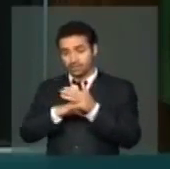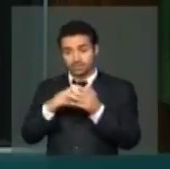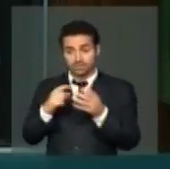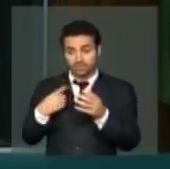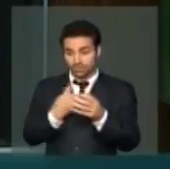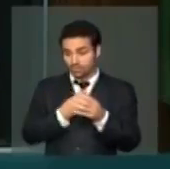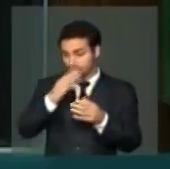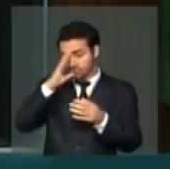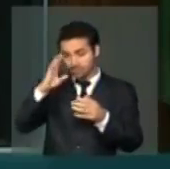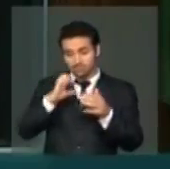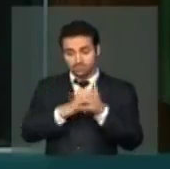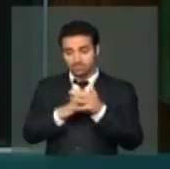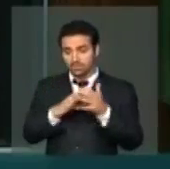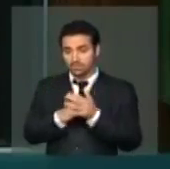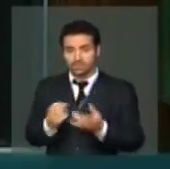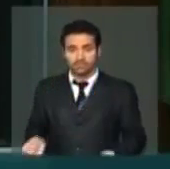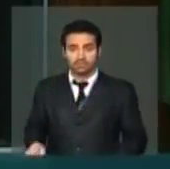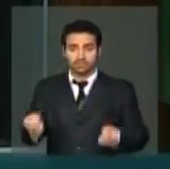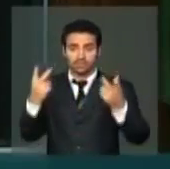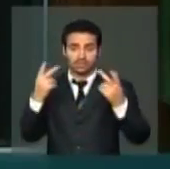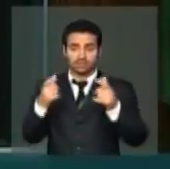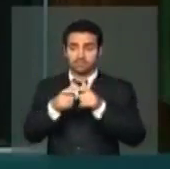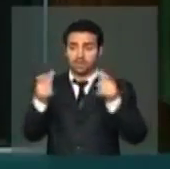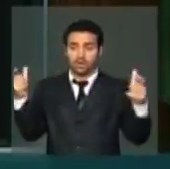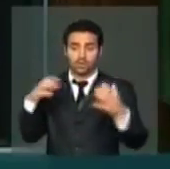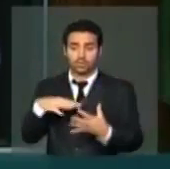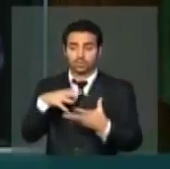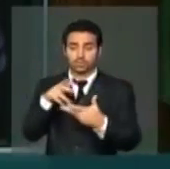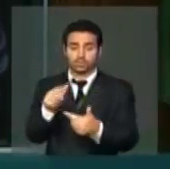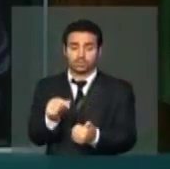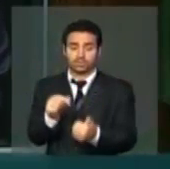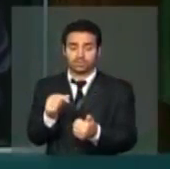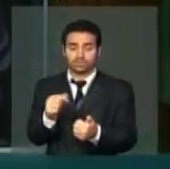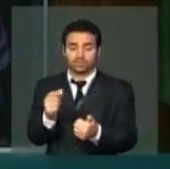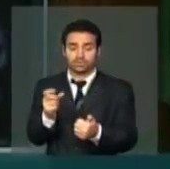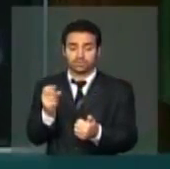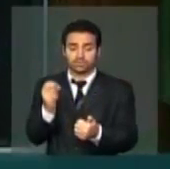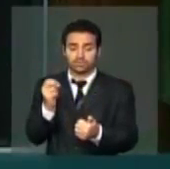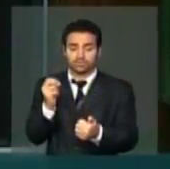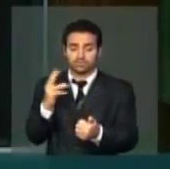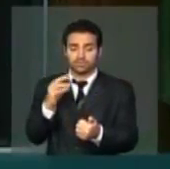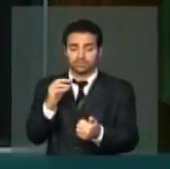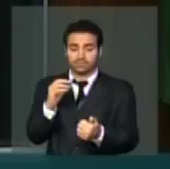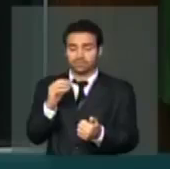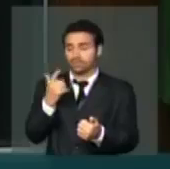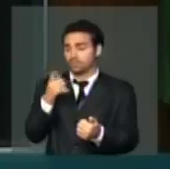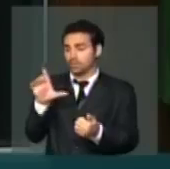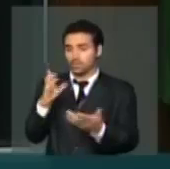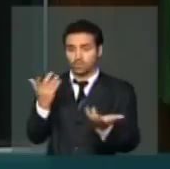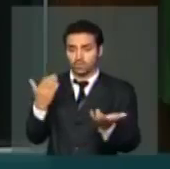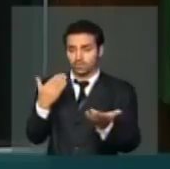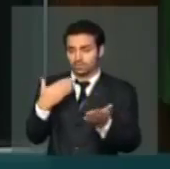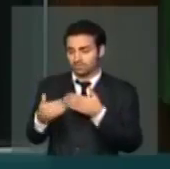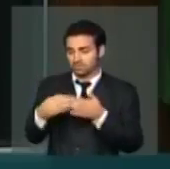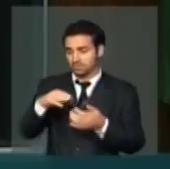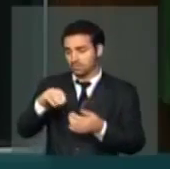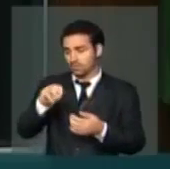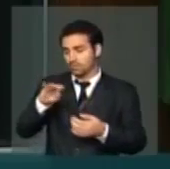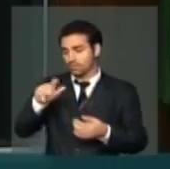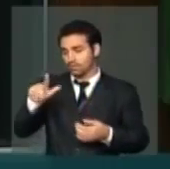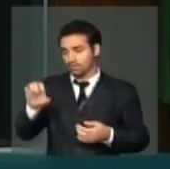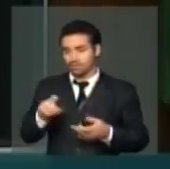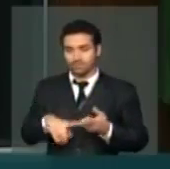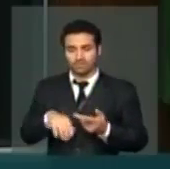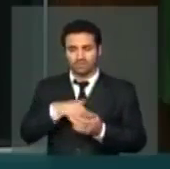principal empresa e uma das maiores do mundo para as grandes petroleiras Exxon, Mobil Oil, Chevron,